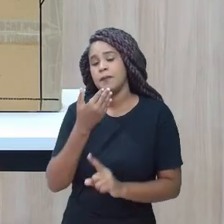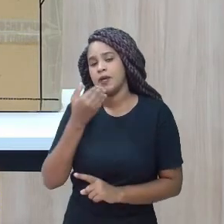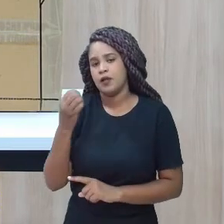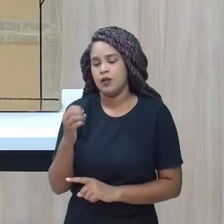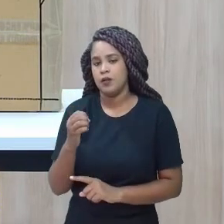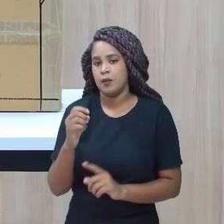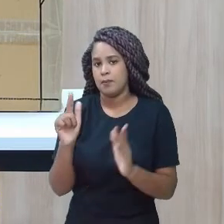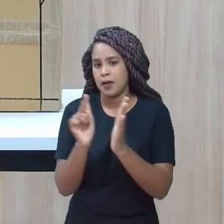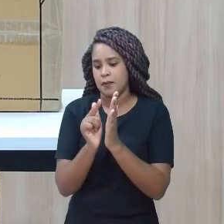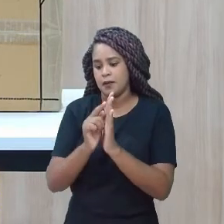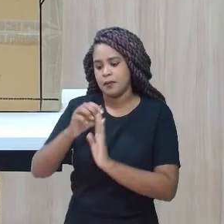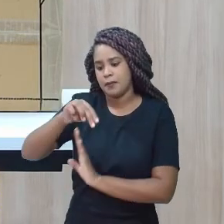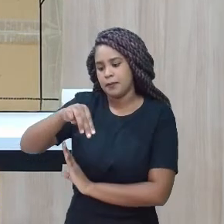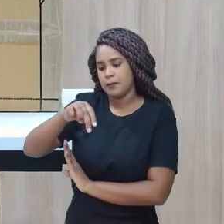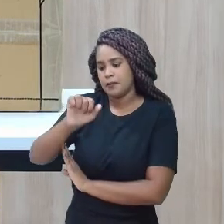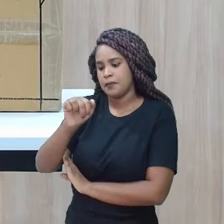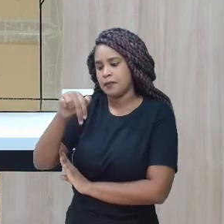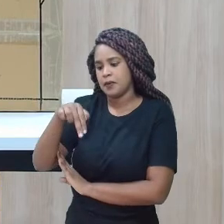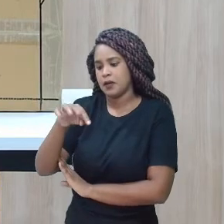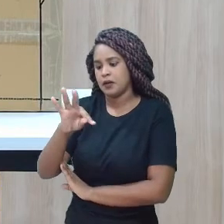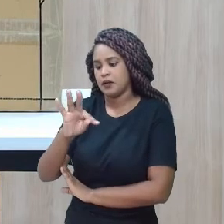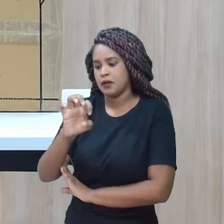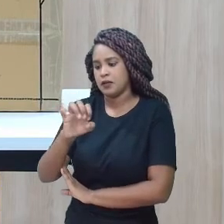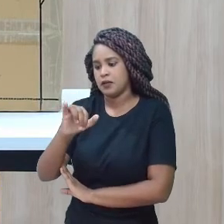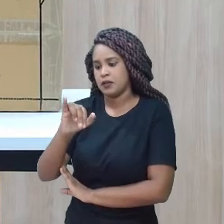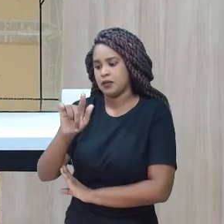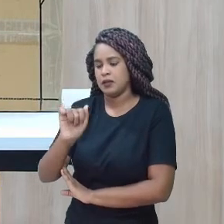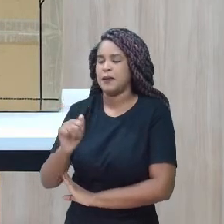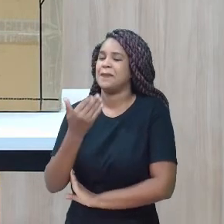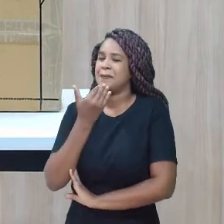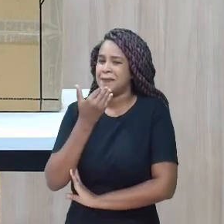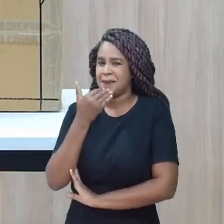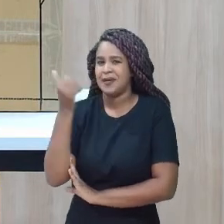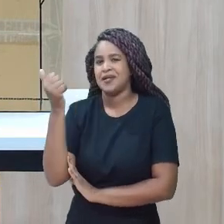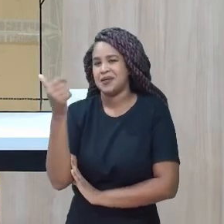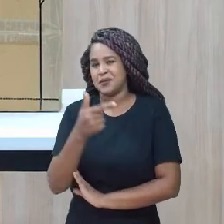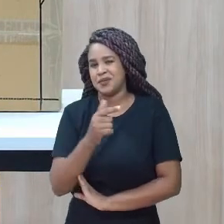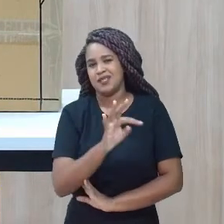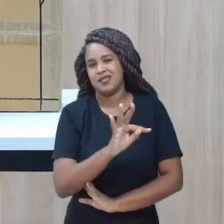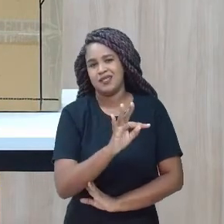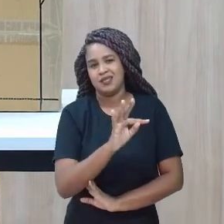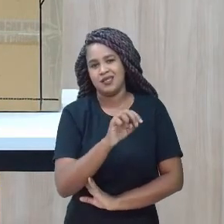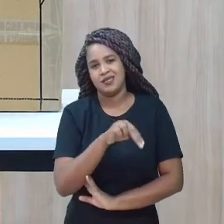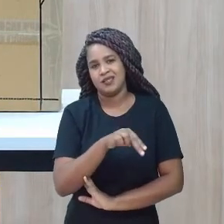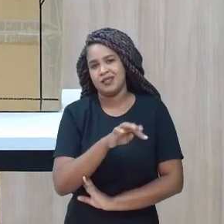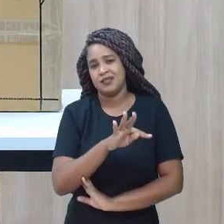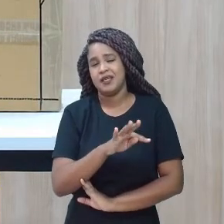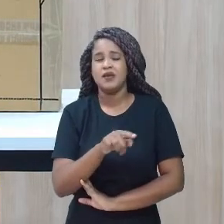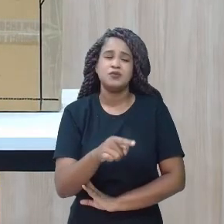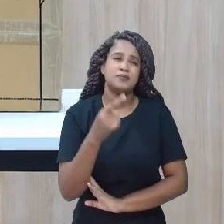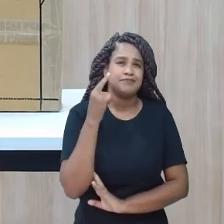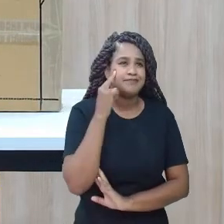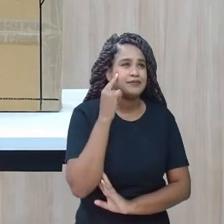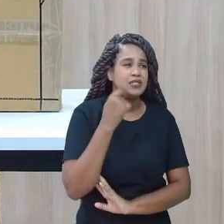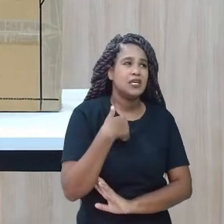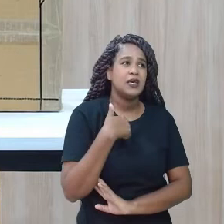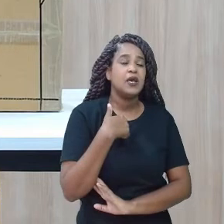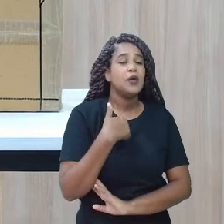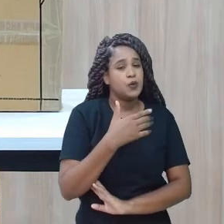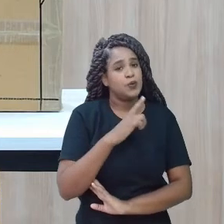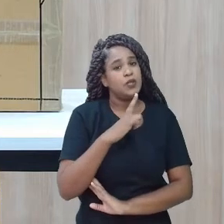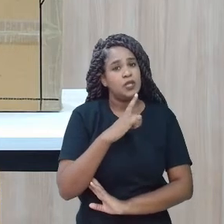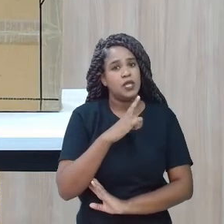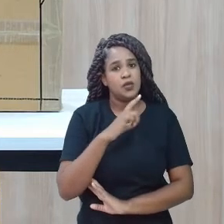manteiga. Não vou esconder de vocês a questão da qualidade. Poxa, professora, mas eu tenho um TNT